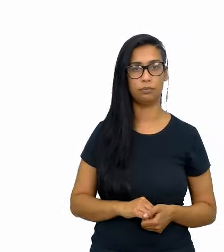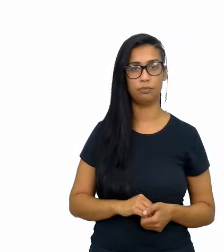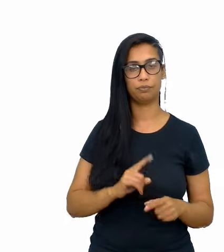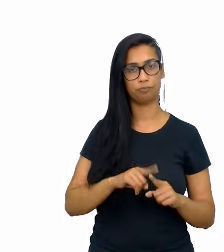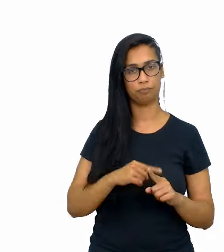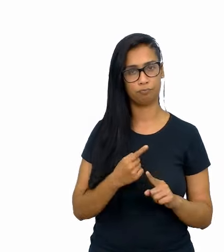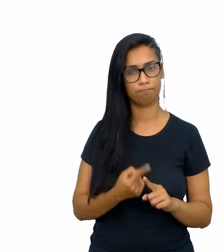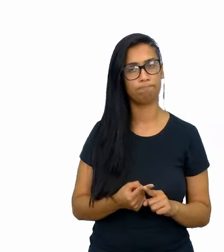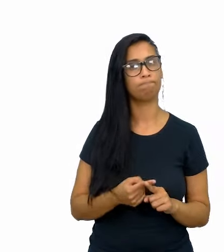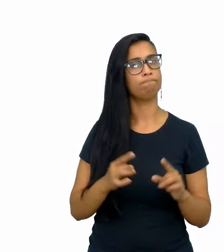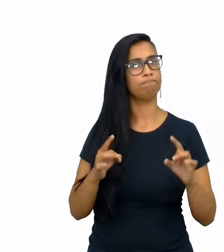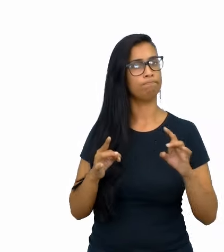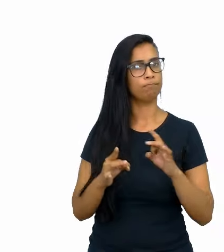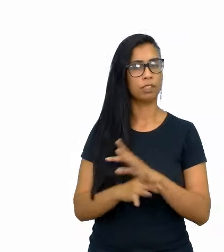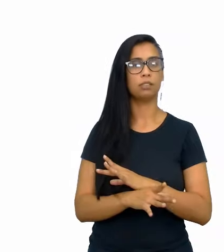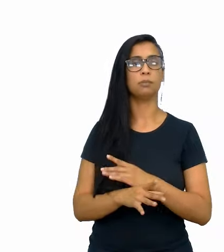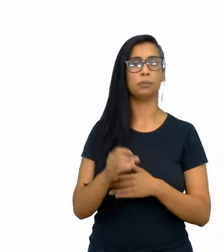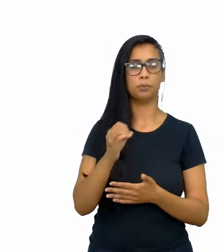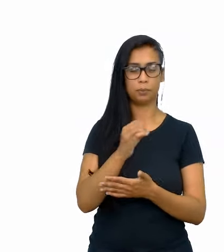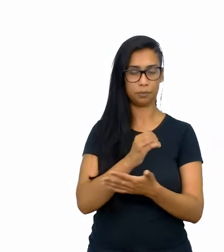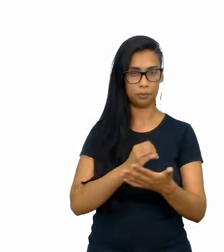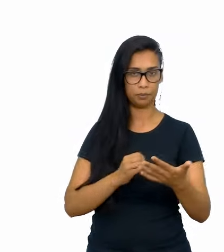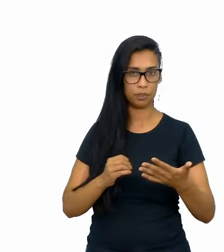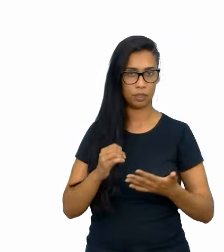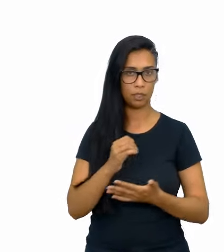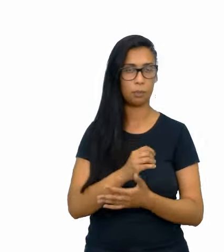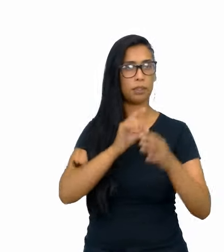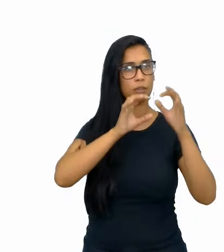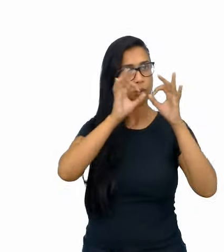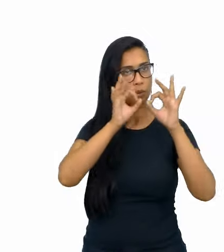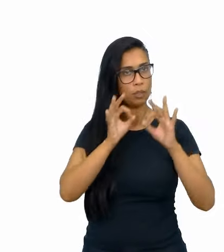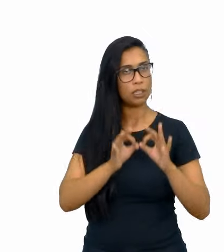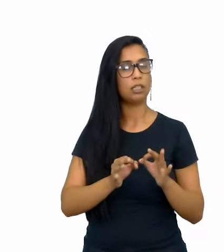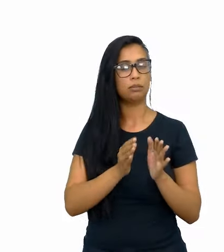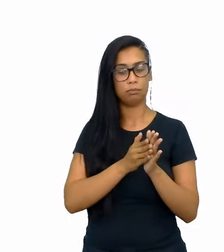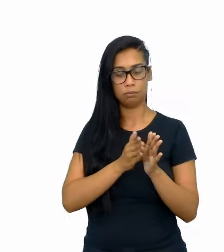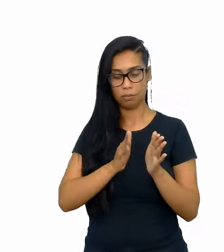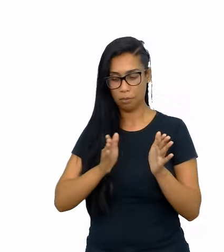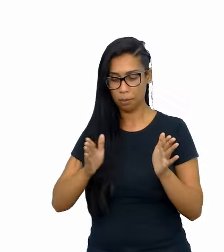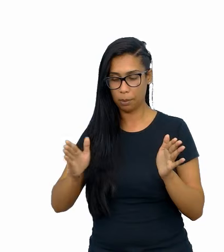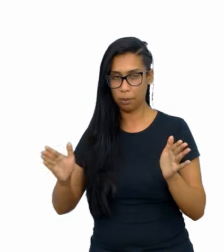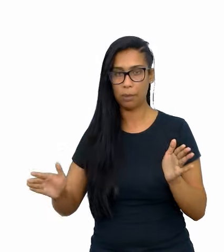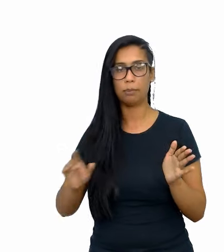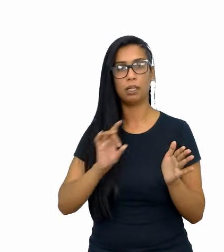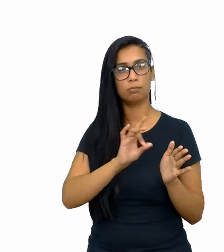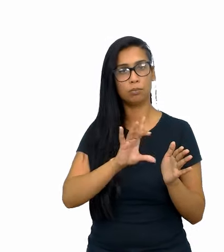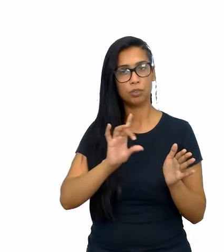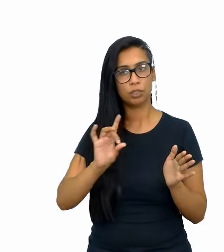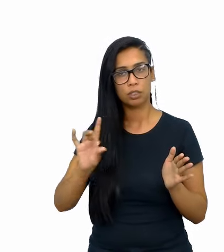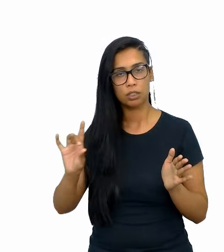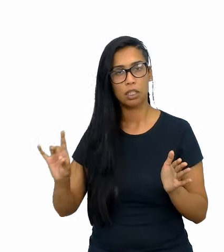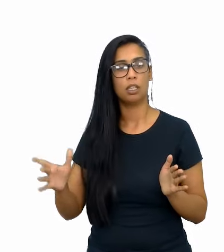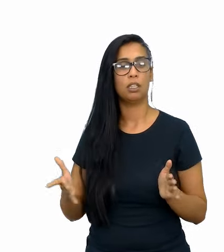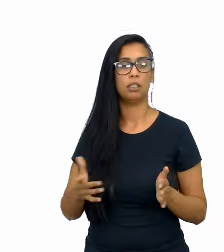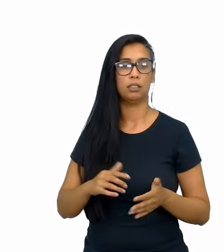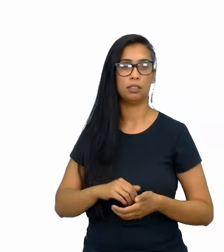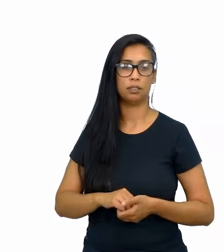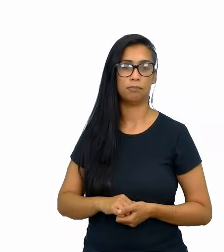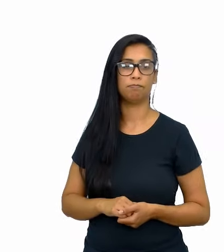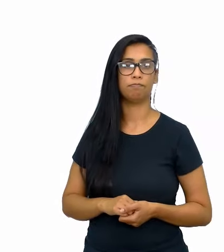preencheram, completaram esse mapa circular, já organizar a sequência, né, dos acontecimentos desse dia marcante,